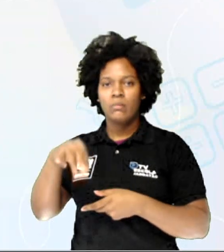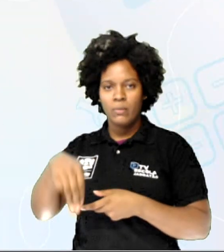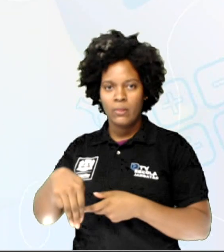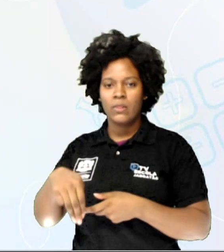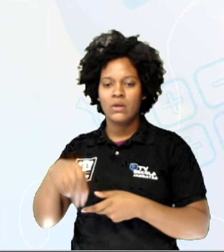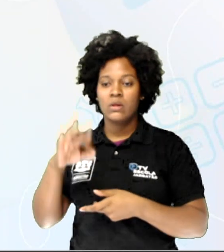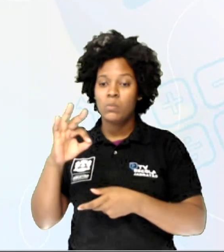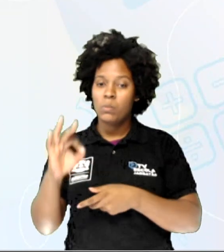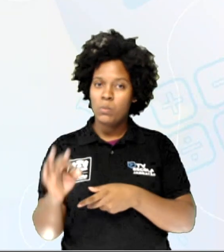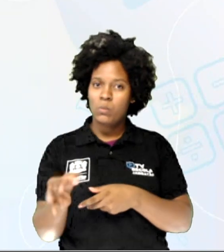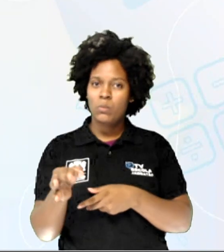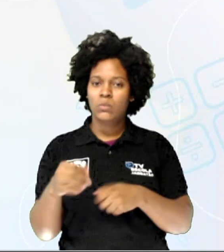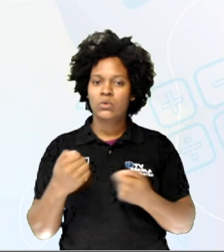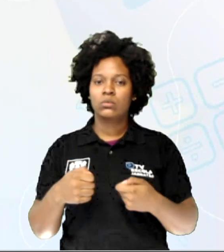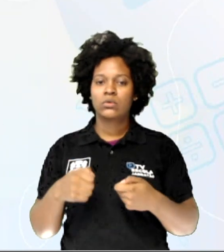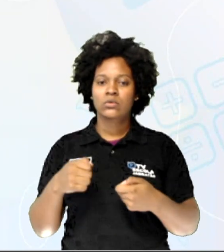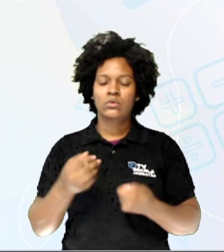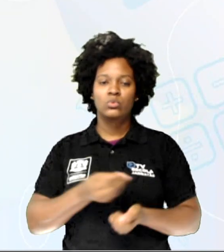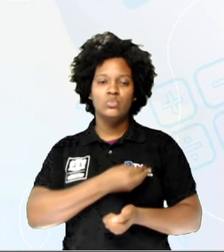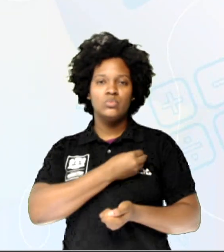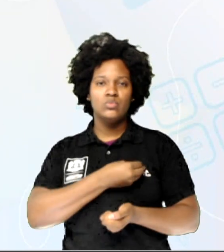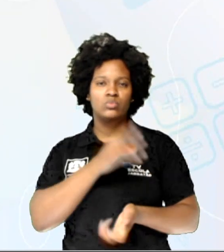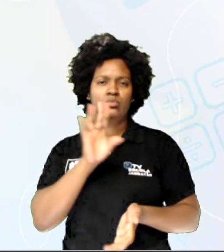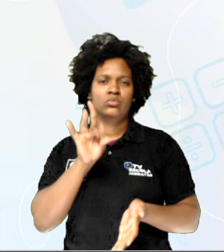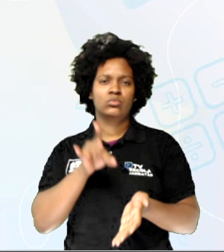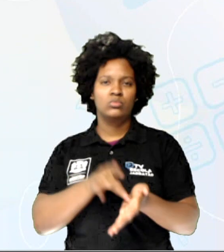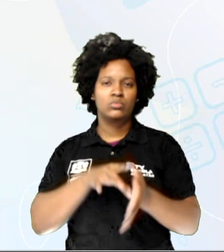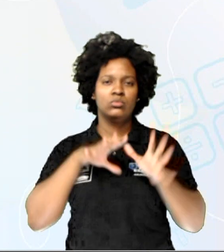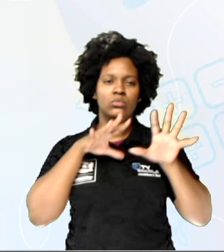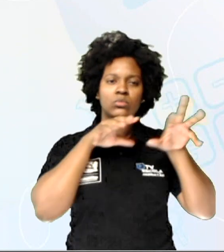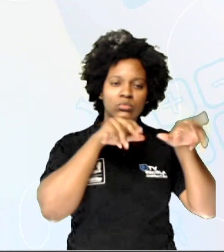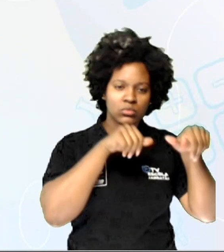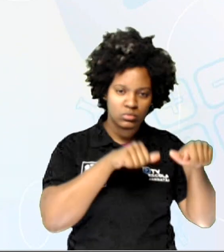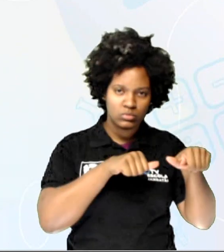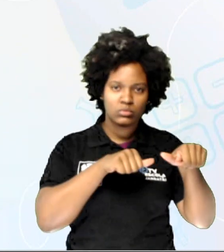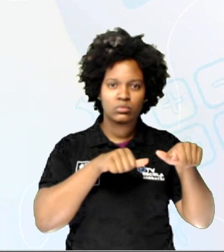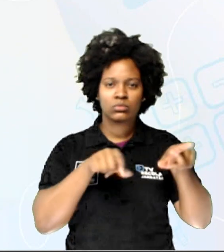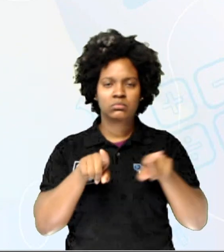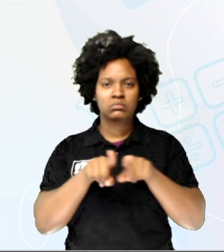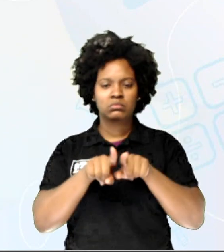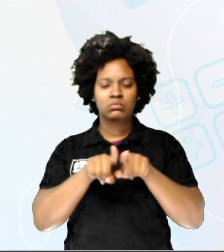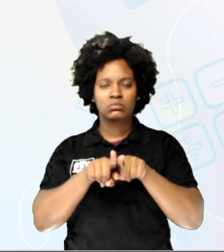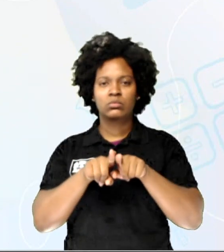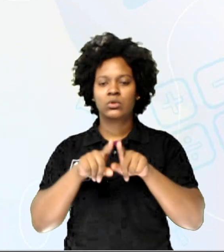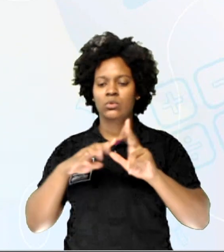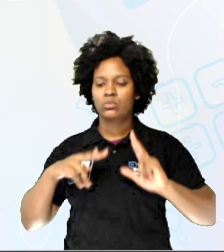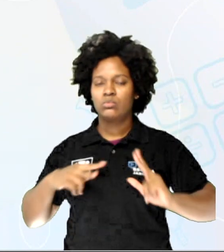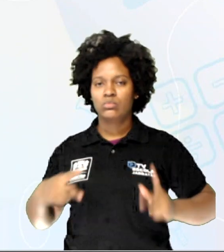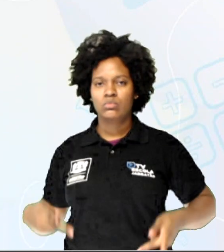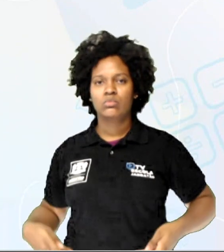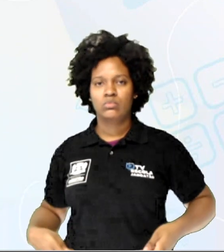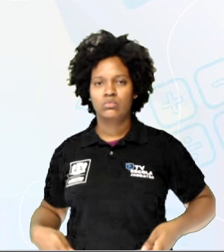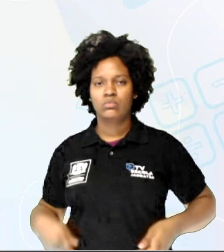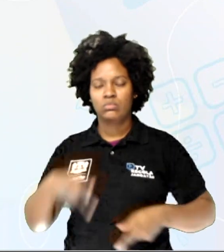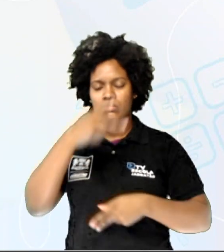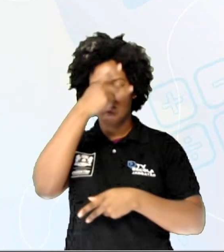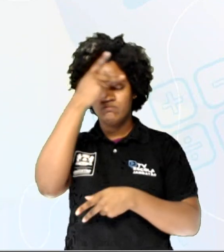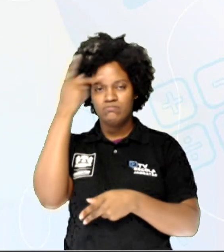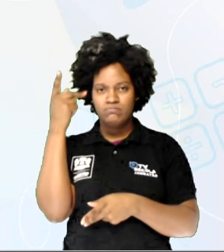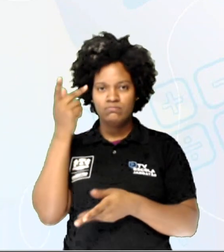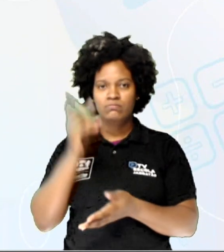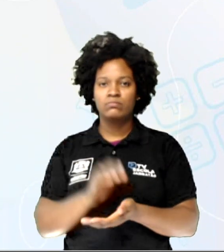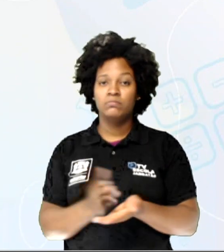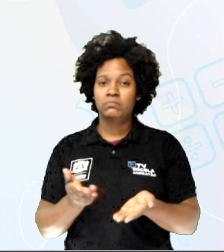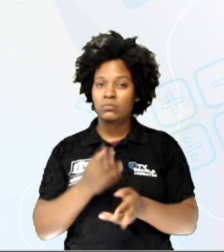é preciso que se deixe viver tanto os bichos quanto os próprios homens. Né? Então agora a gente chegou à